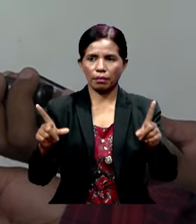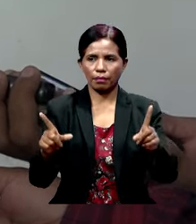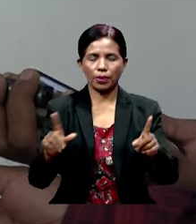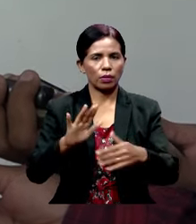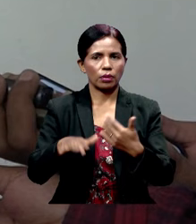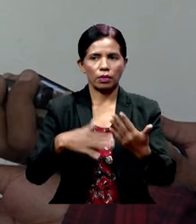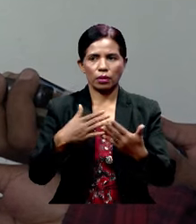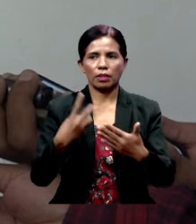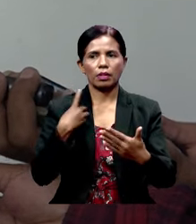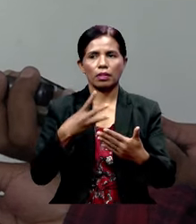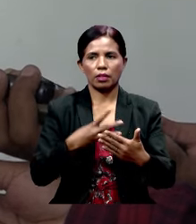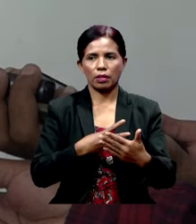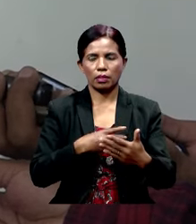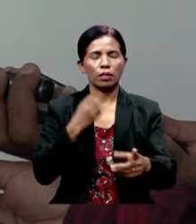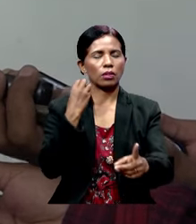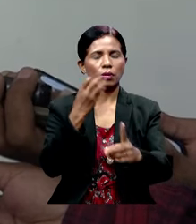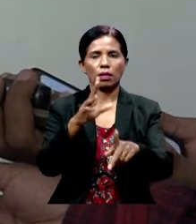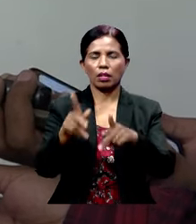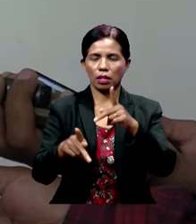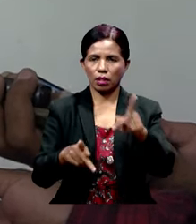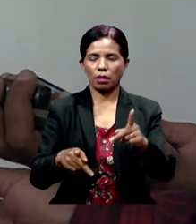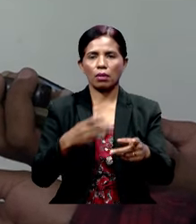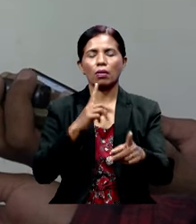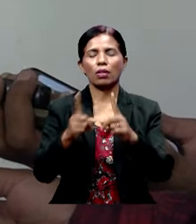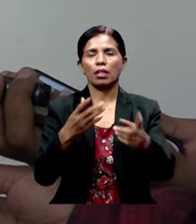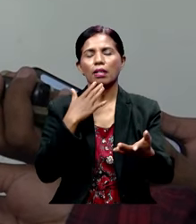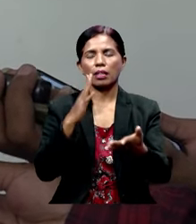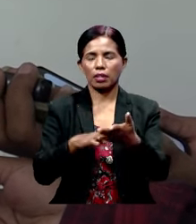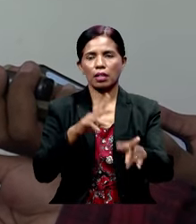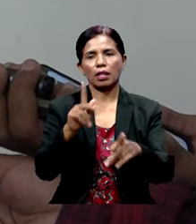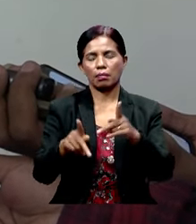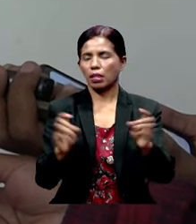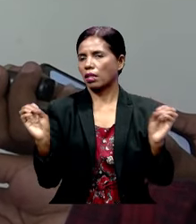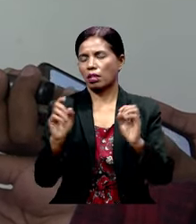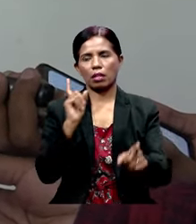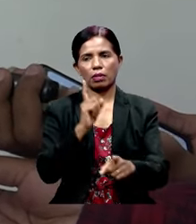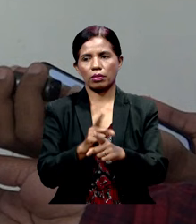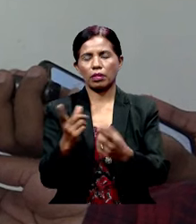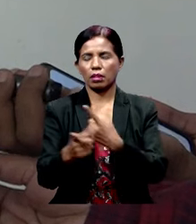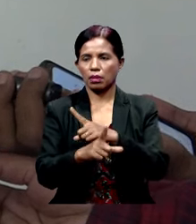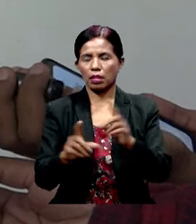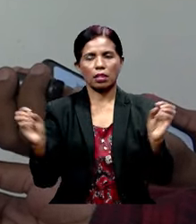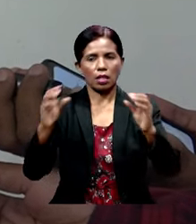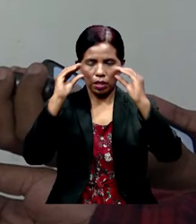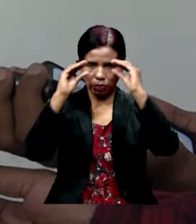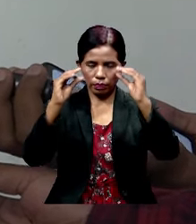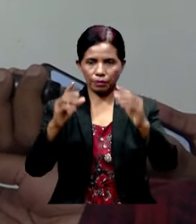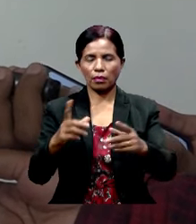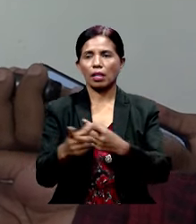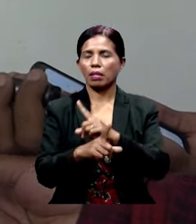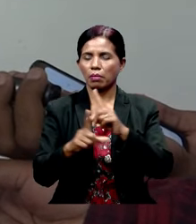tomak antau ita ba tolok fale ema insulta fale ema ira ne la losida né liberdade de expressão la nori ne liberdade de